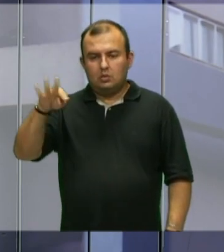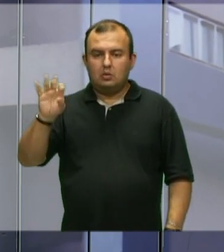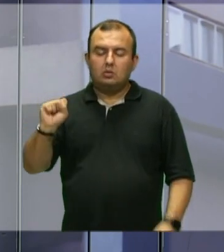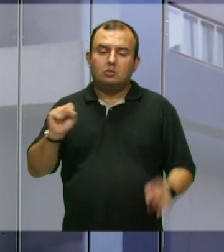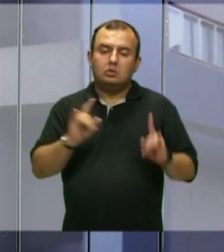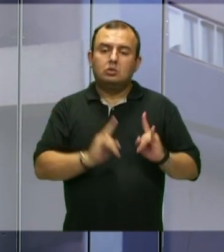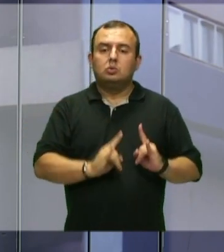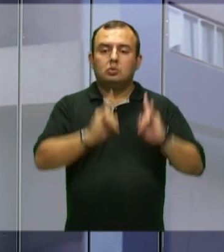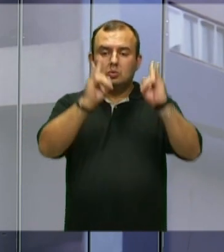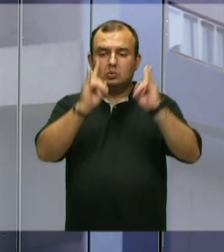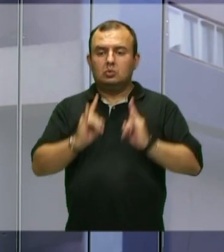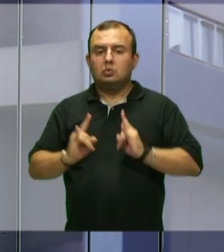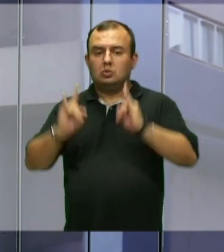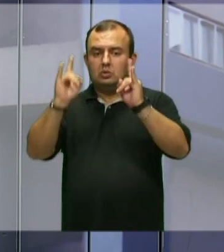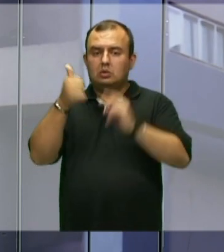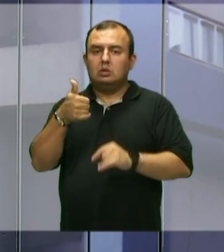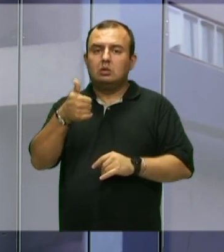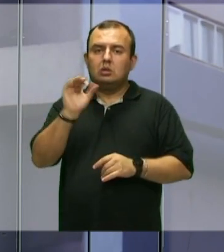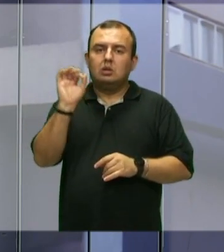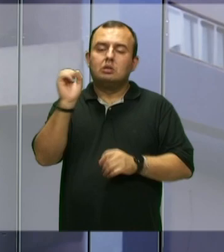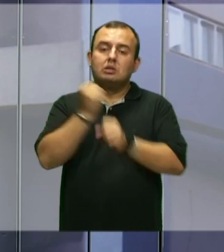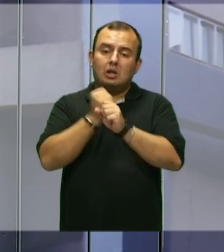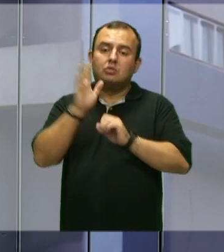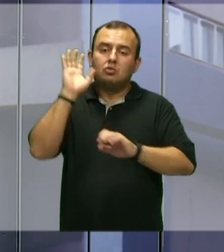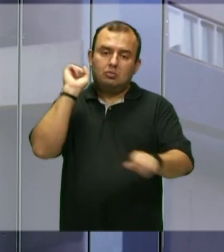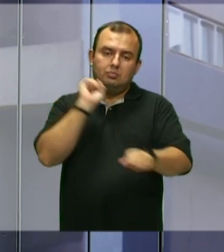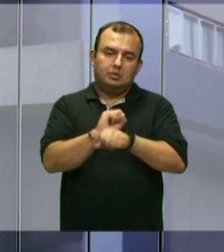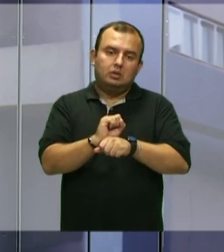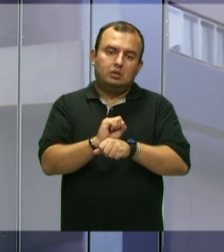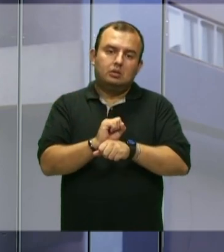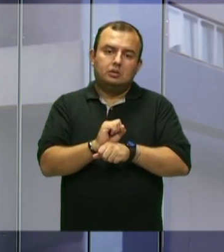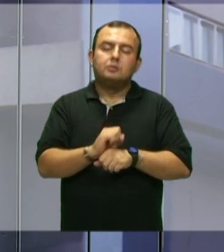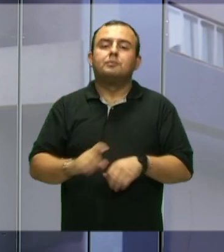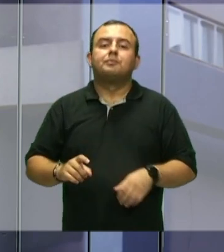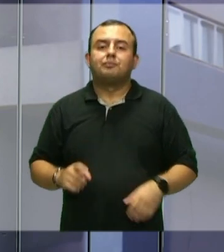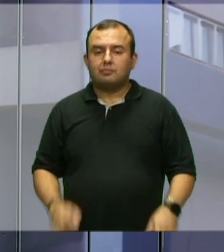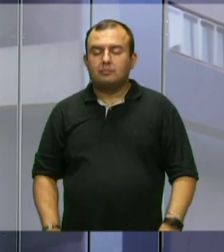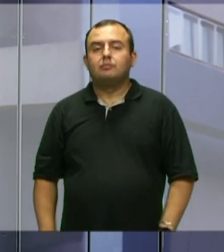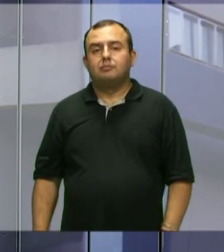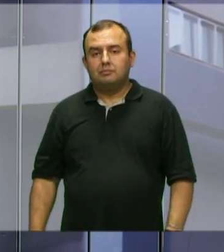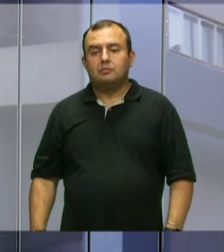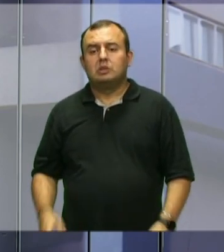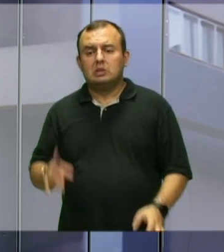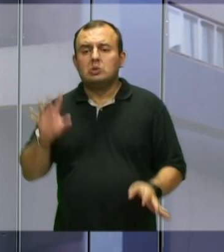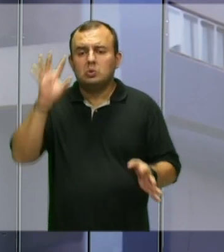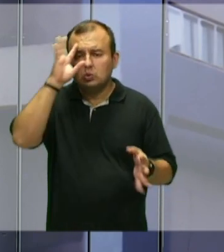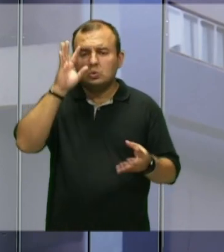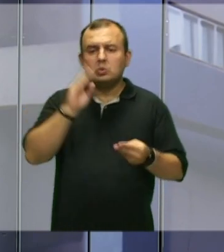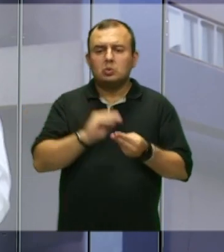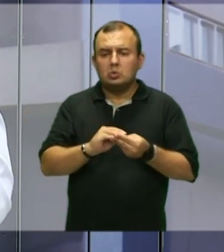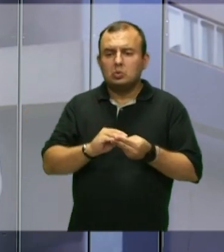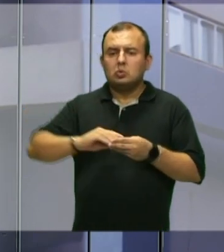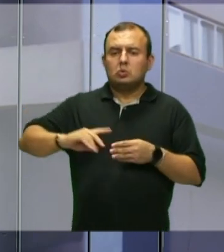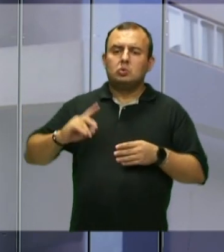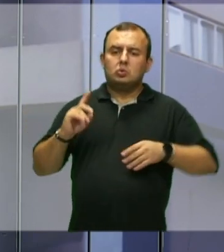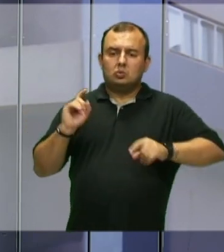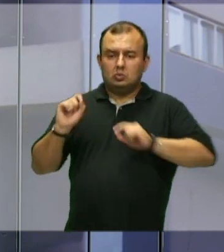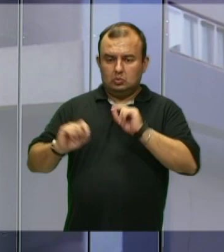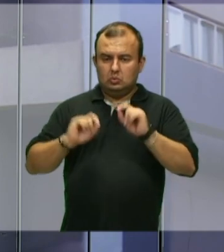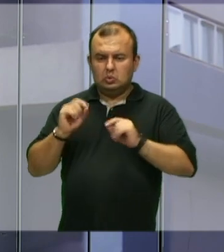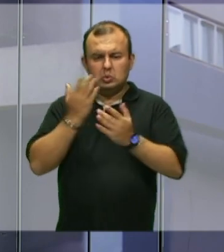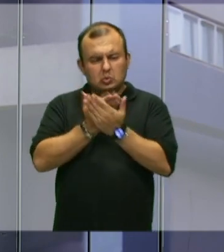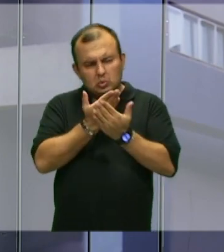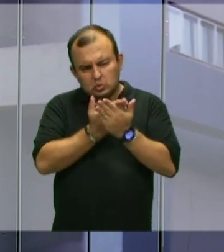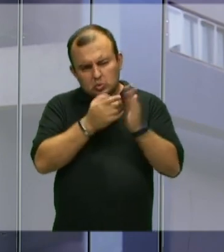uma edificação que ela já está há mais de 10 anos ali parada. E a gente chegou à conclusão que aquela edificação, através de